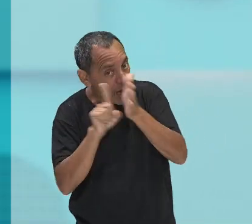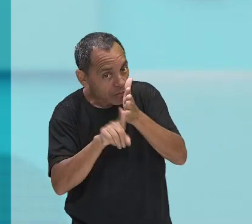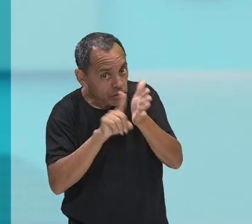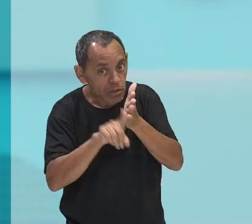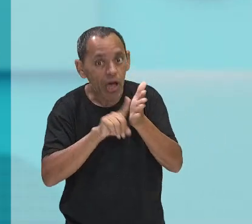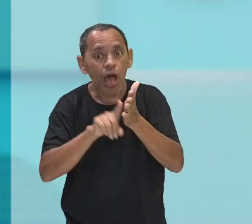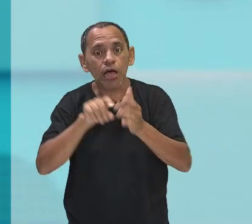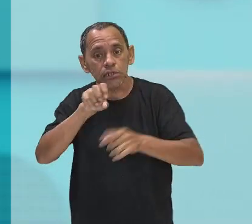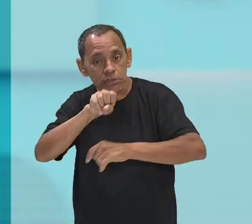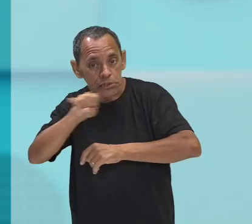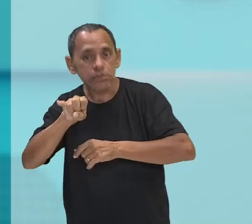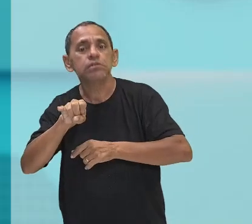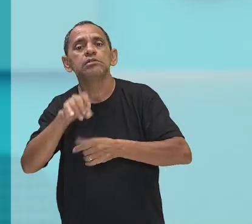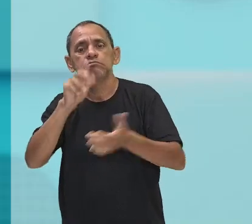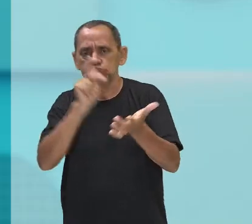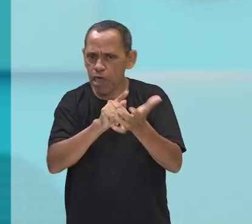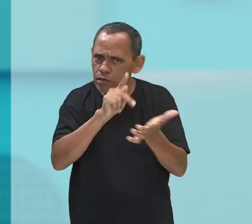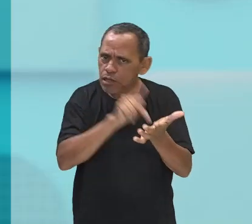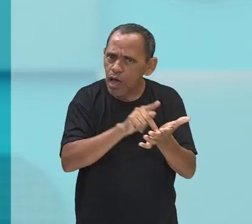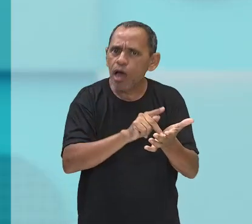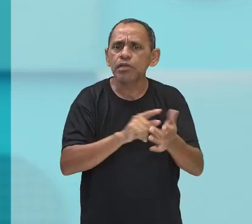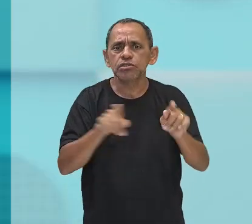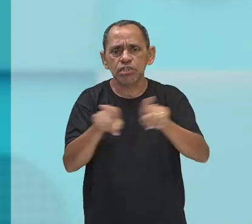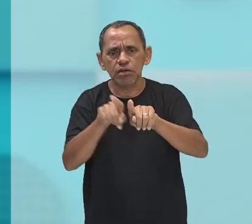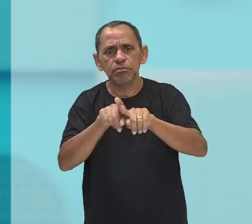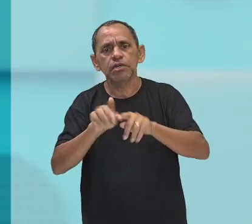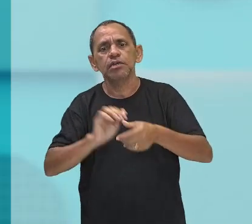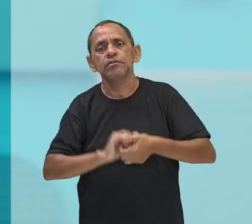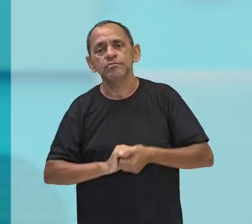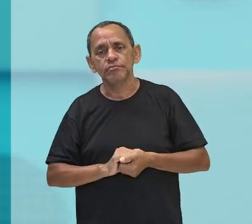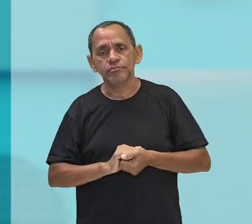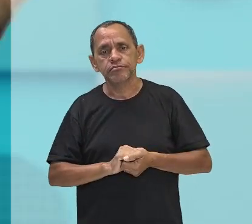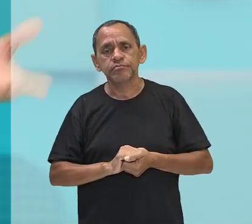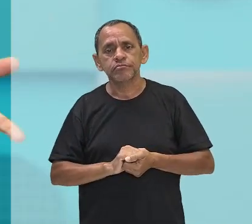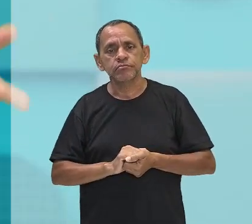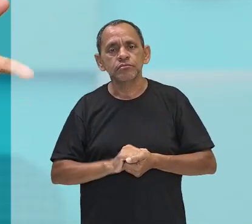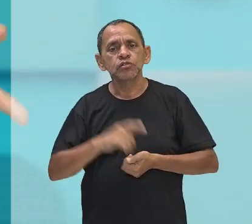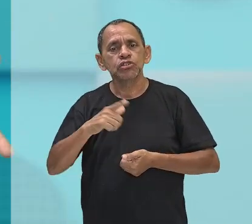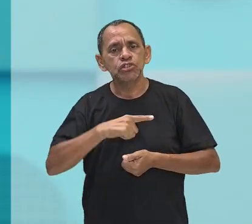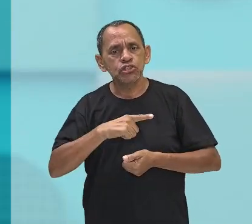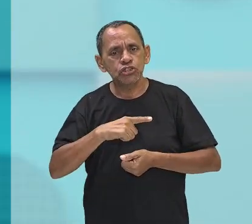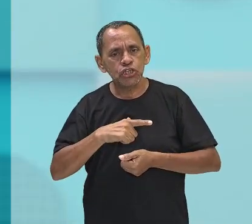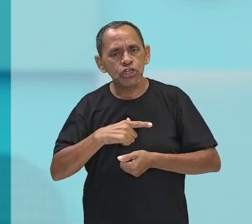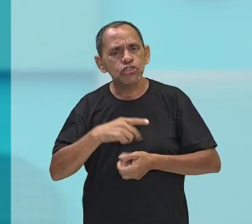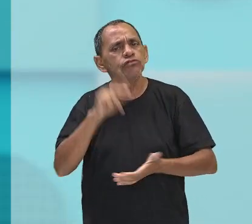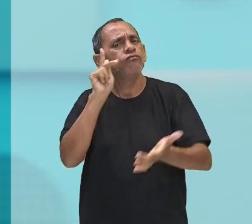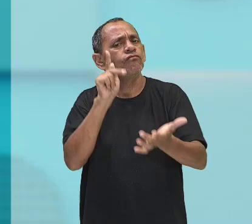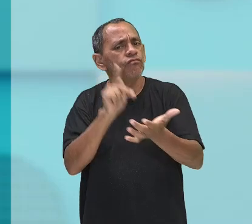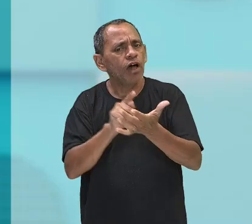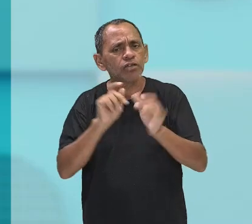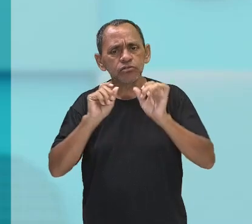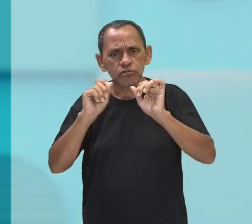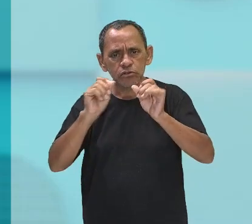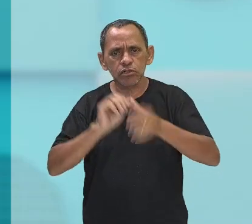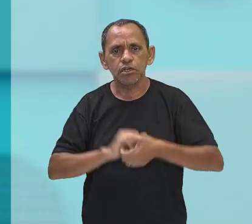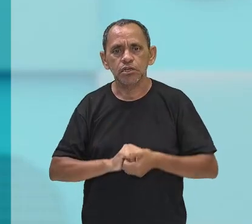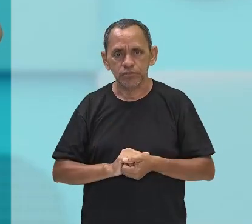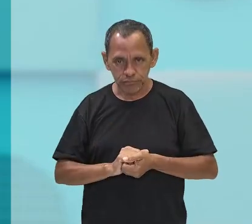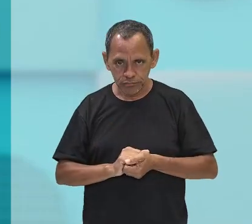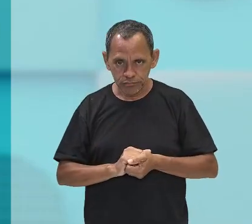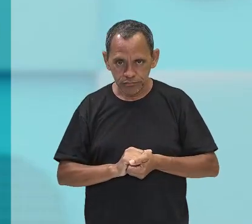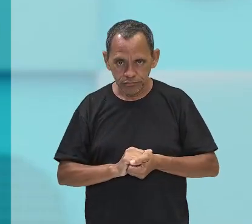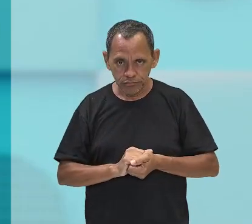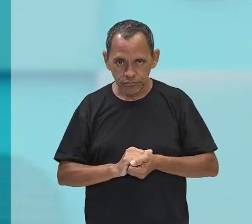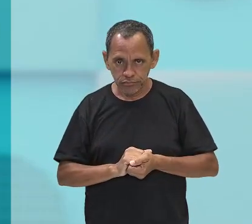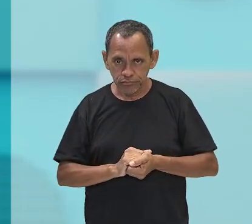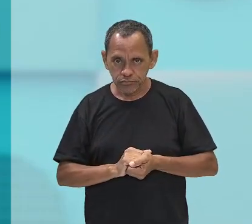é verdadeira, né? Se aquilo ali é de verdade, se aquilo ali não está sendo, né, as nossas famosas fake news.